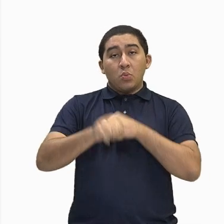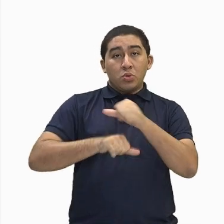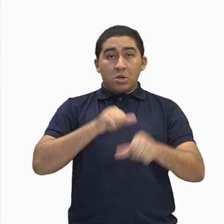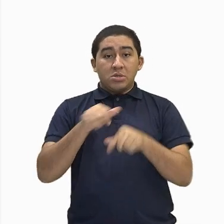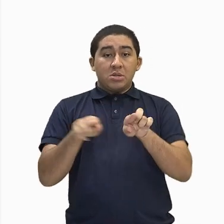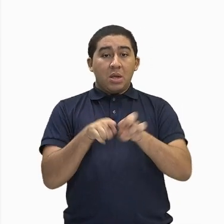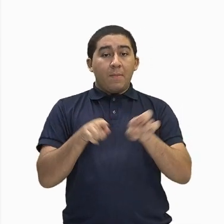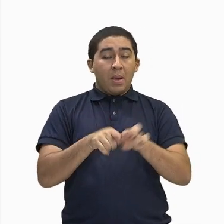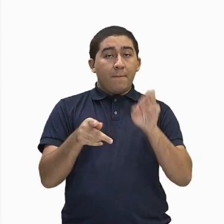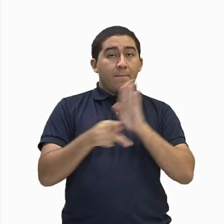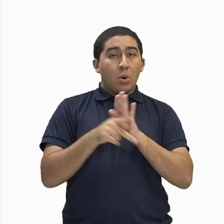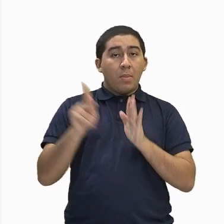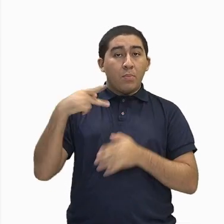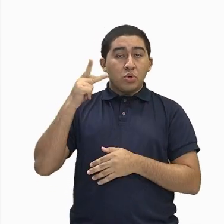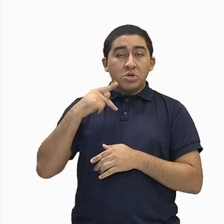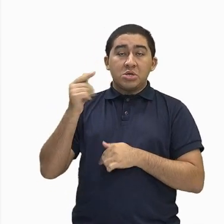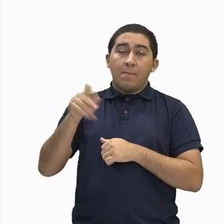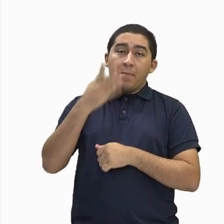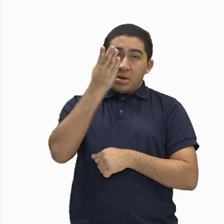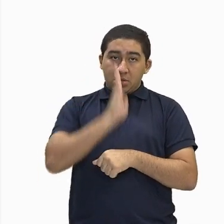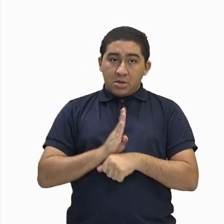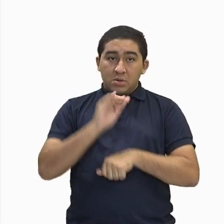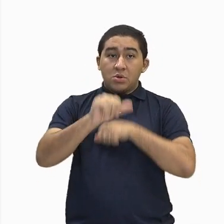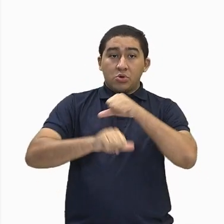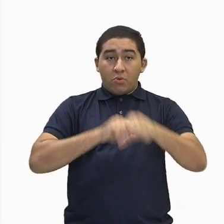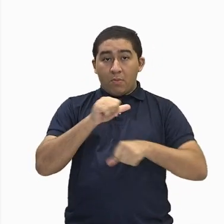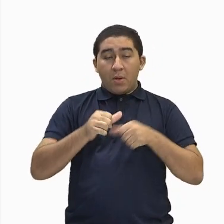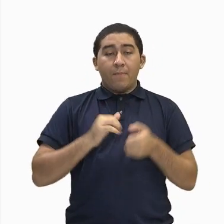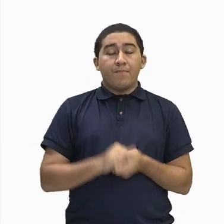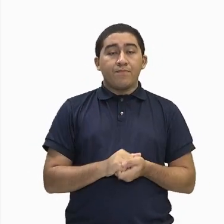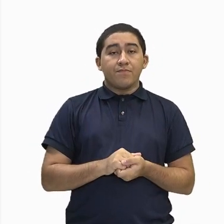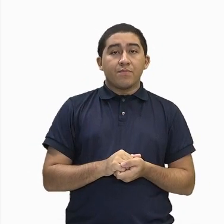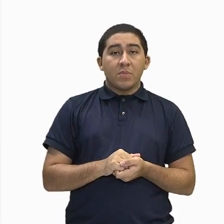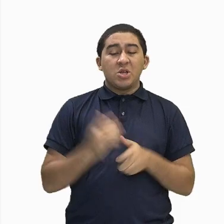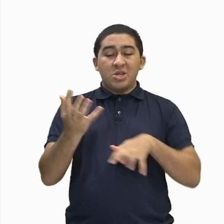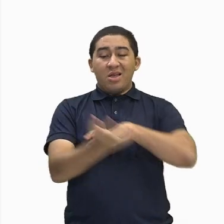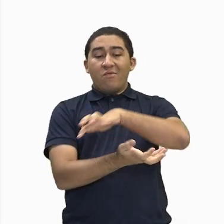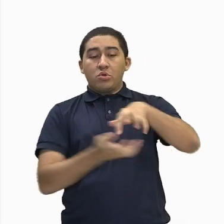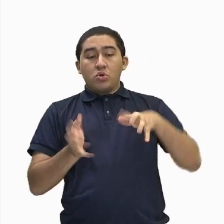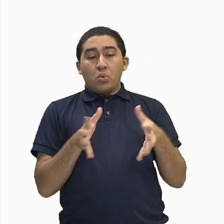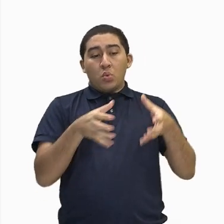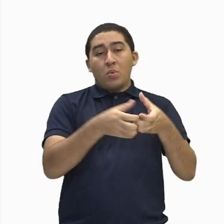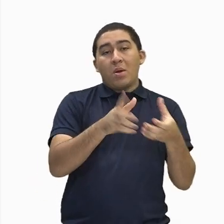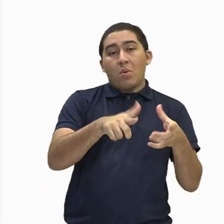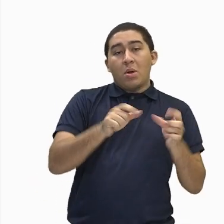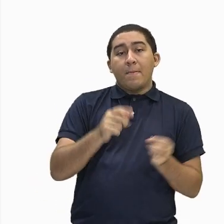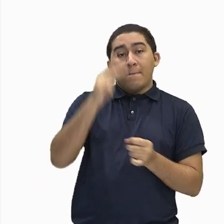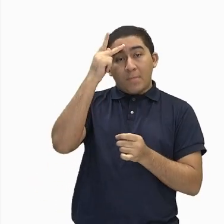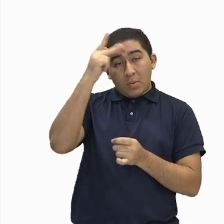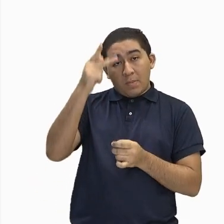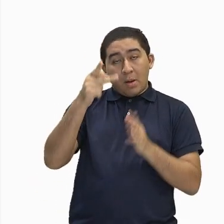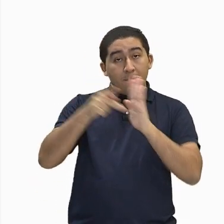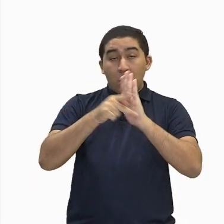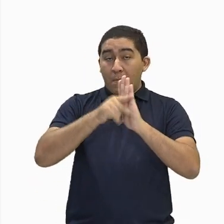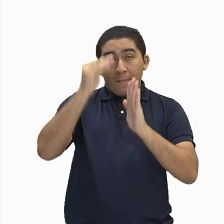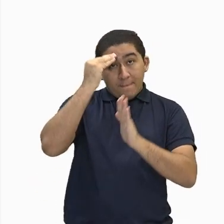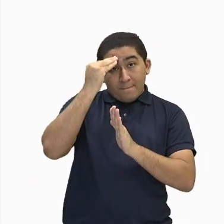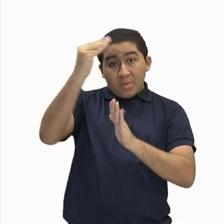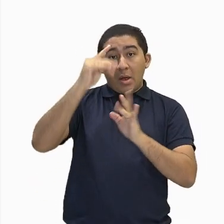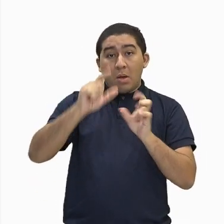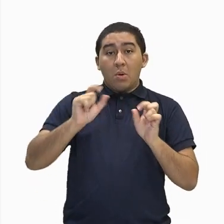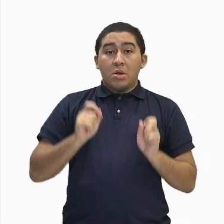da política brasileira. Os revoltosos foram vistos como mártires pela causa republicana